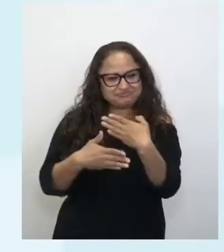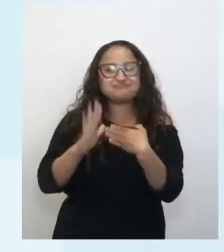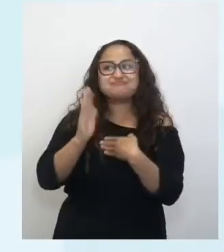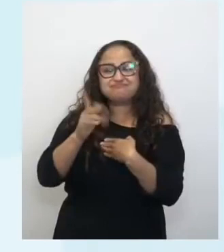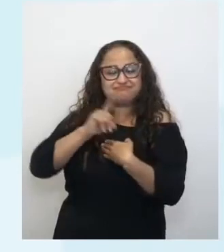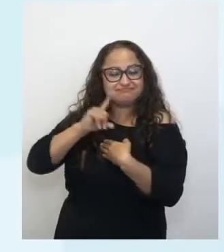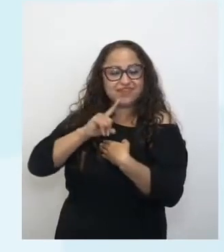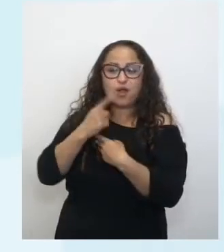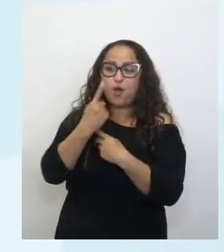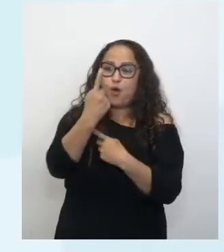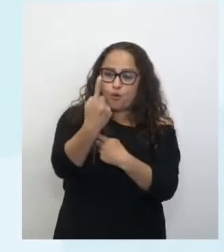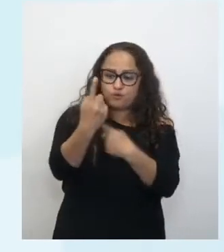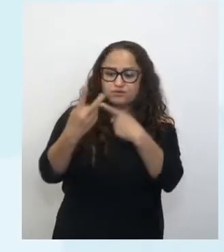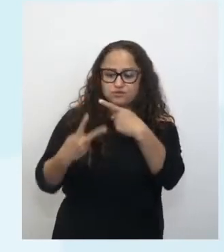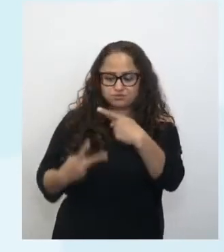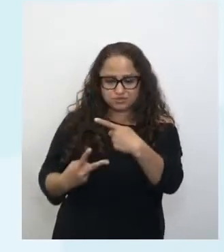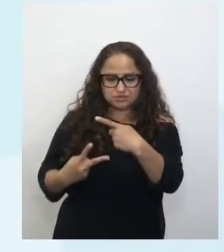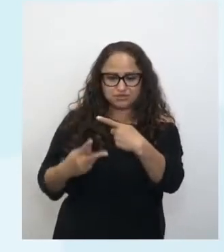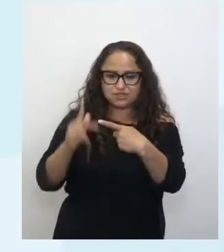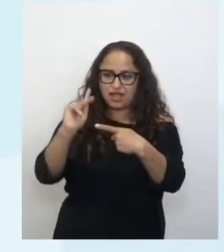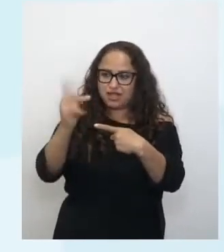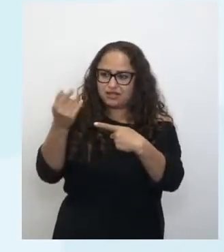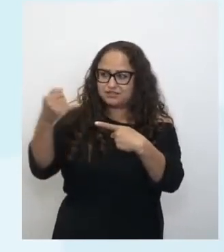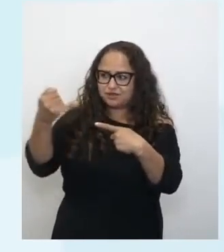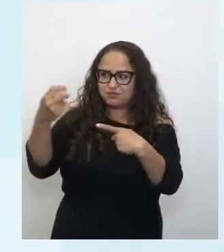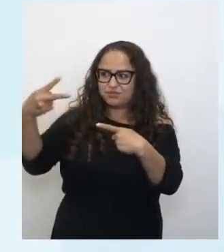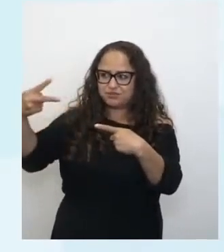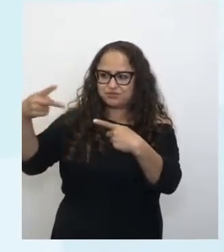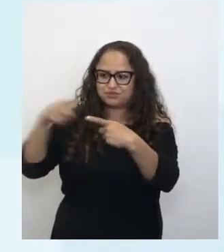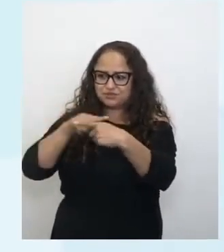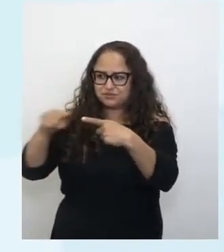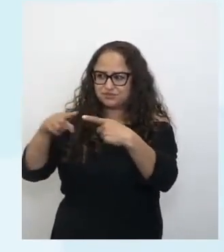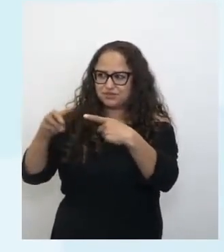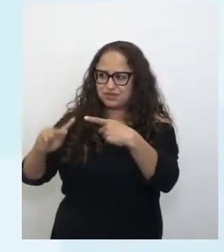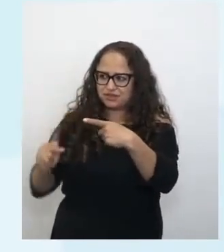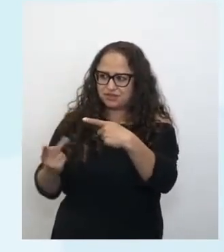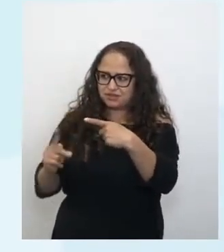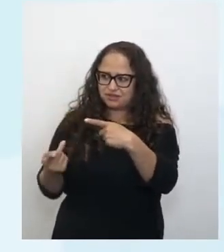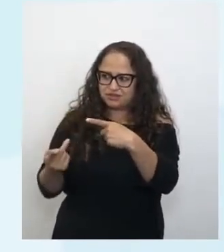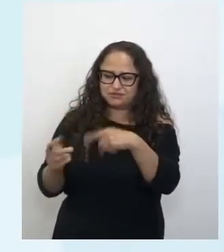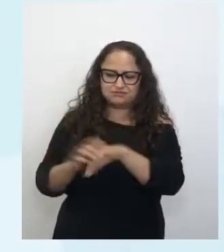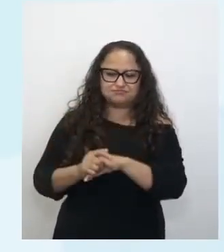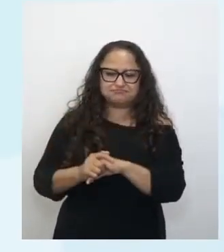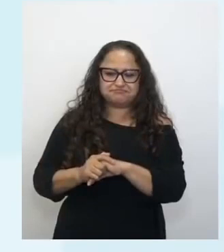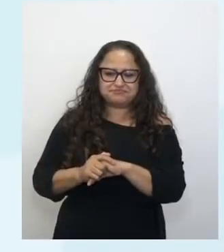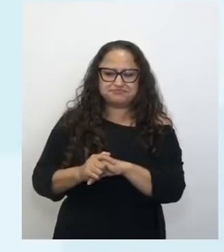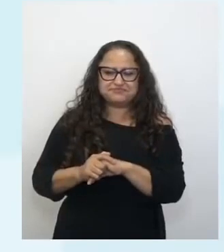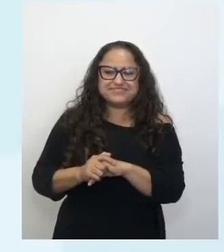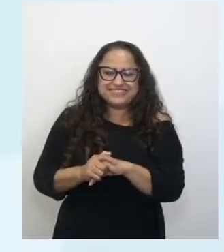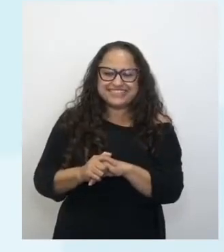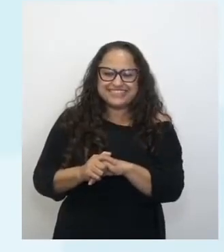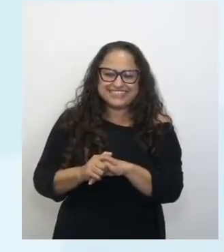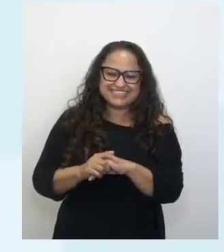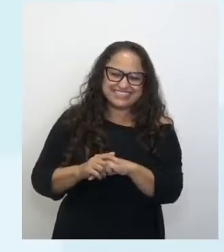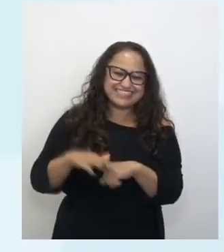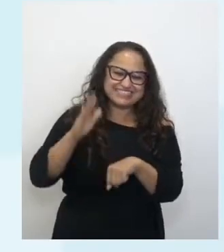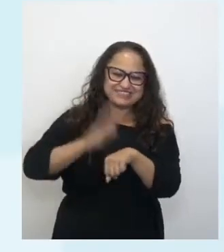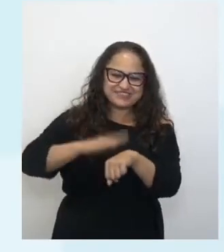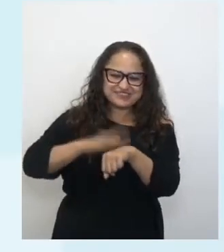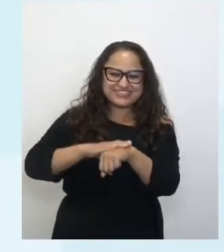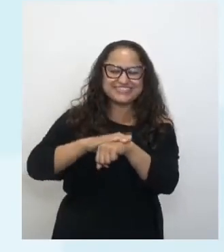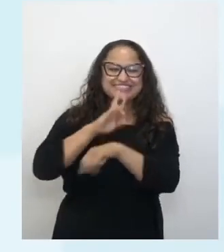um sobre dois que é igual agazão - 2 / H efetuando a